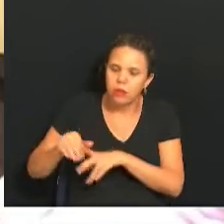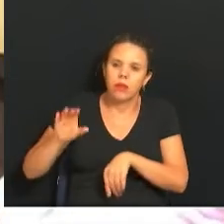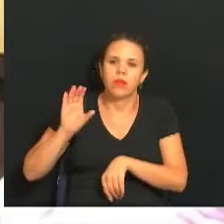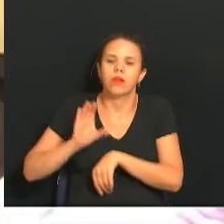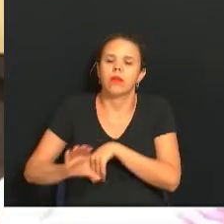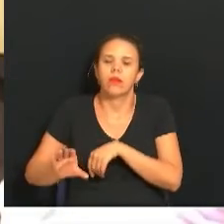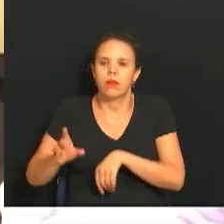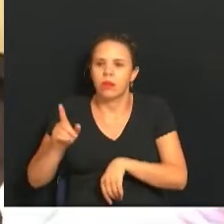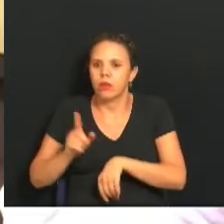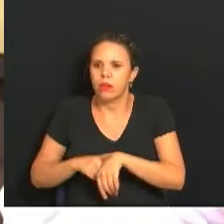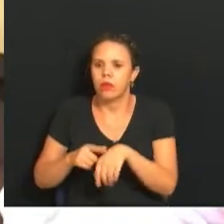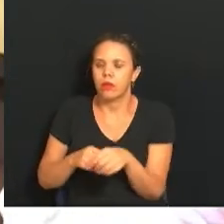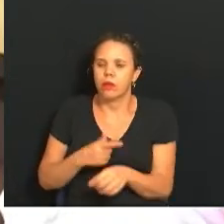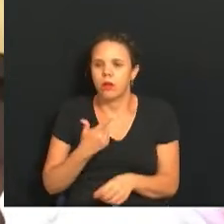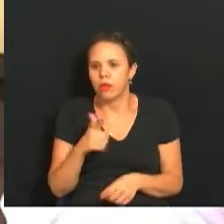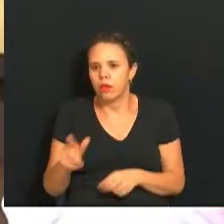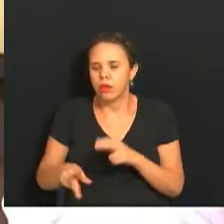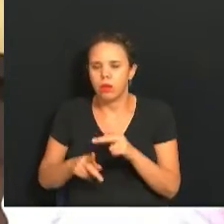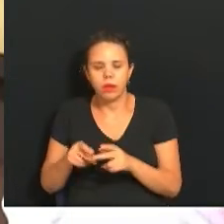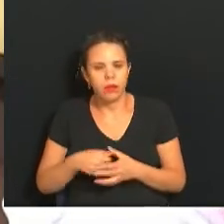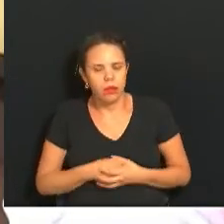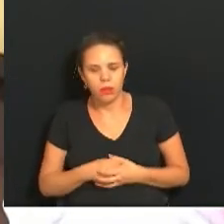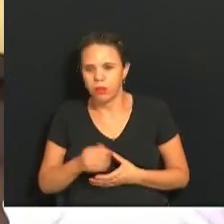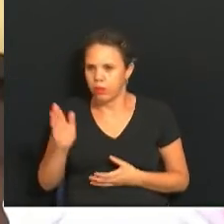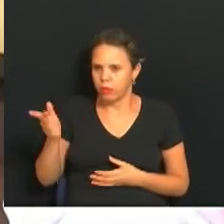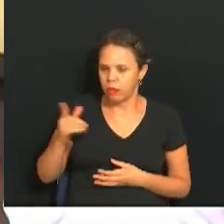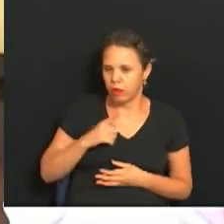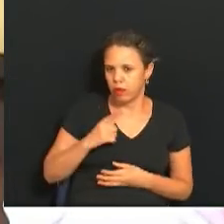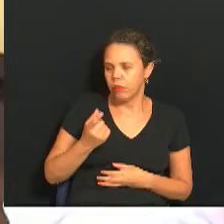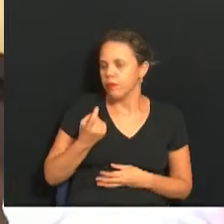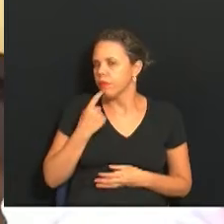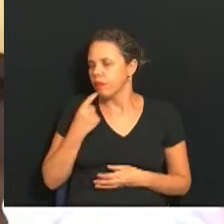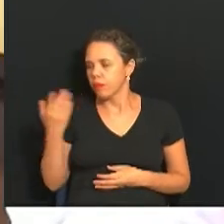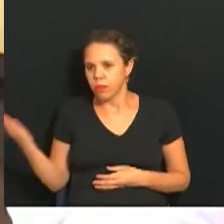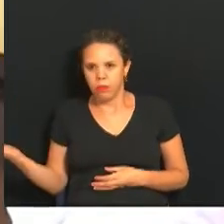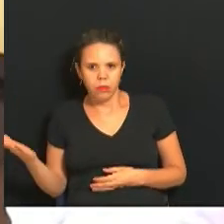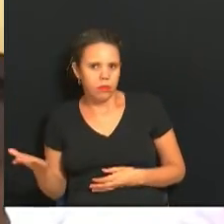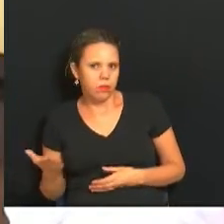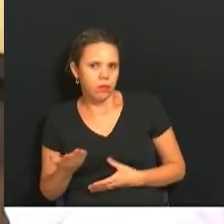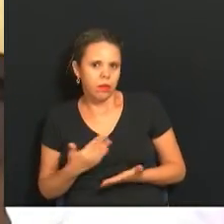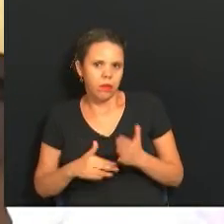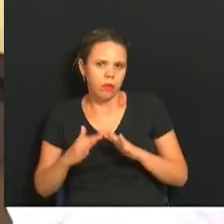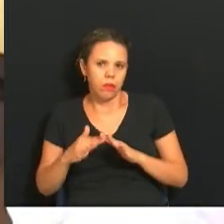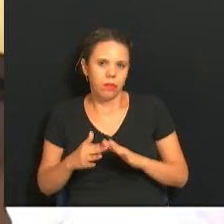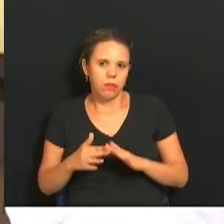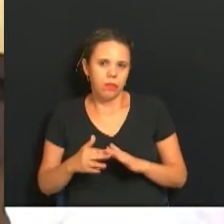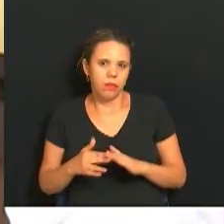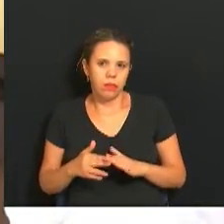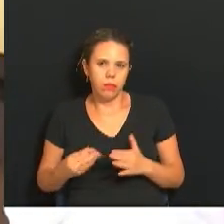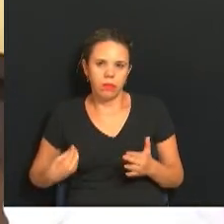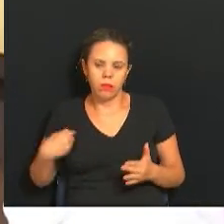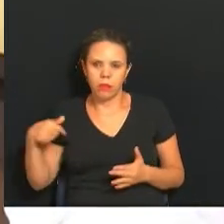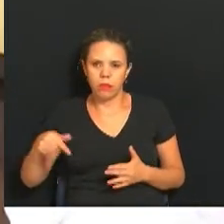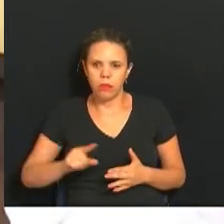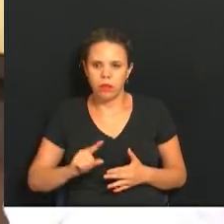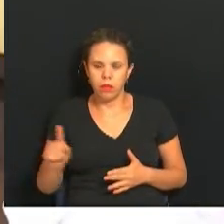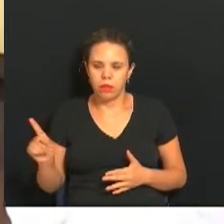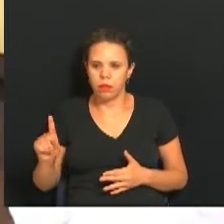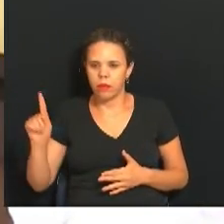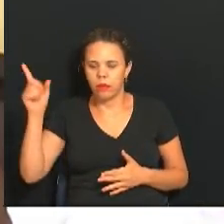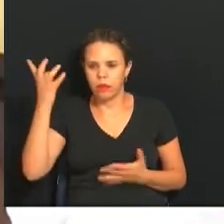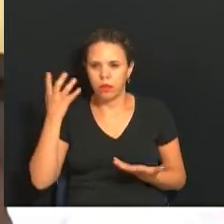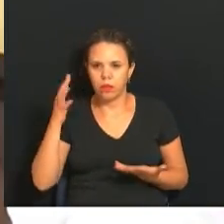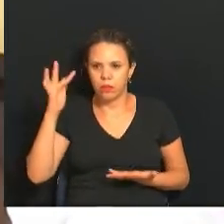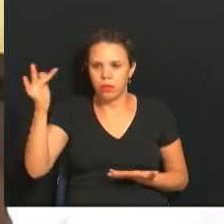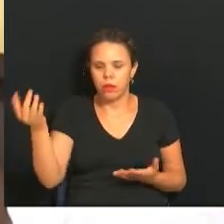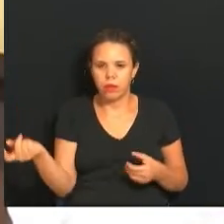momento, não temos nenhum público. Nós já estivemos em Campinas, na Escola Criativa. Hoje não está ativa, mas, Deus quiser, futuramente